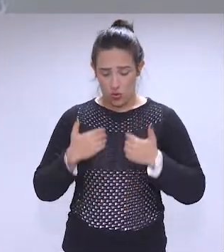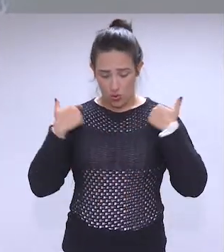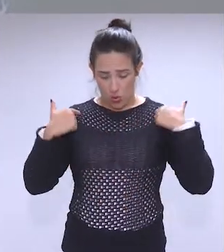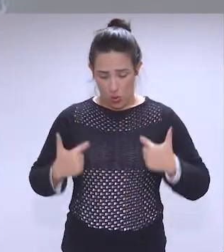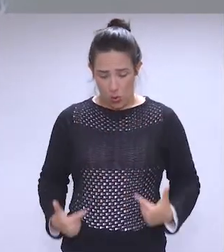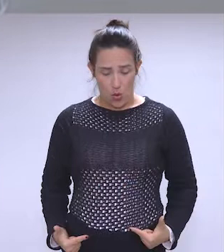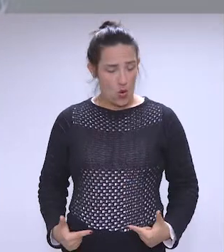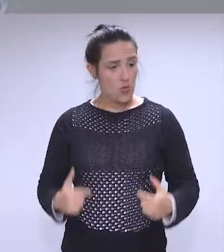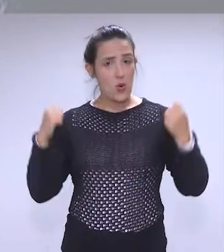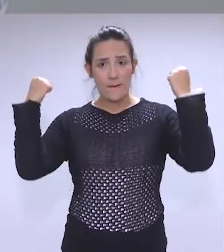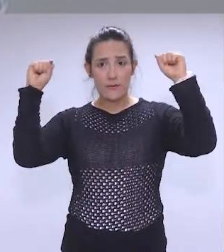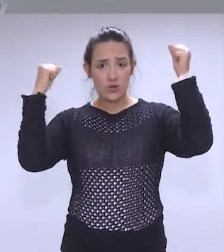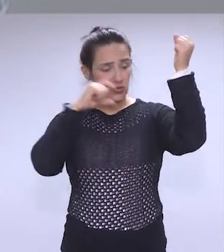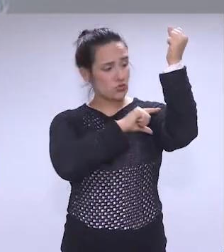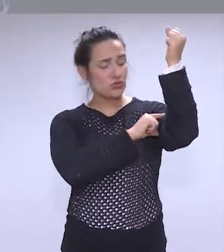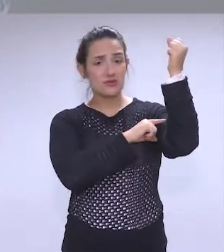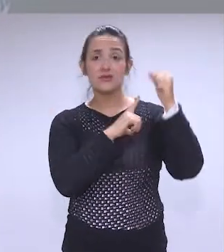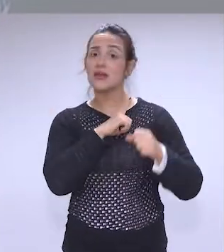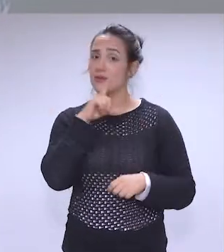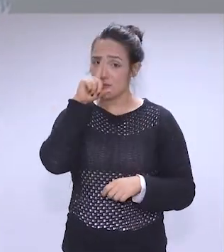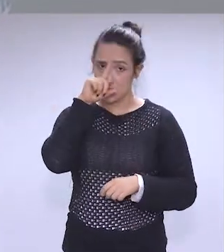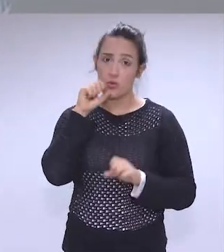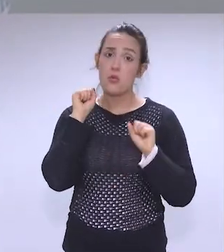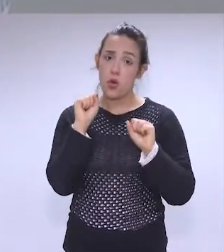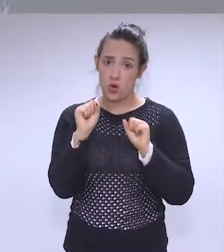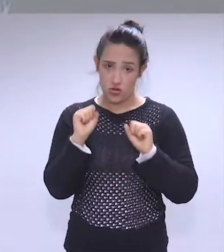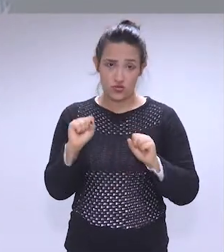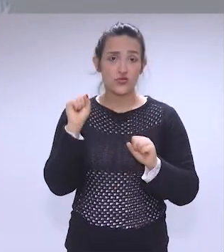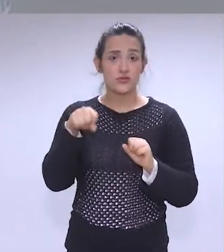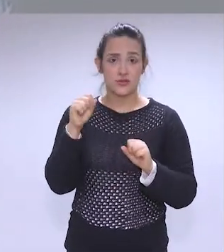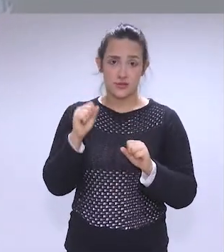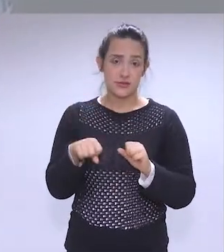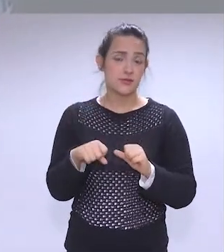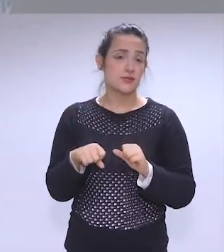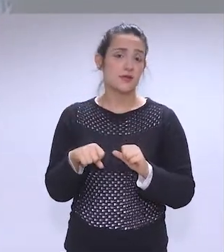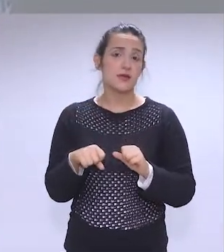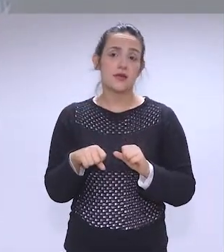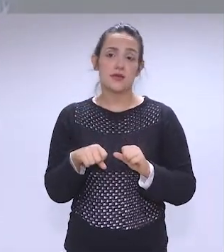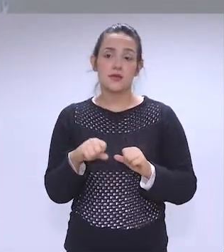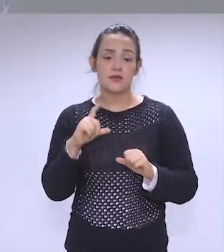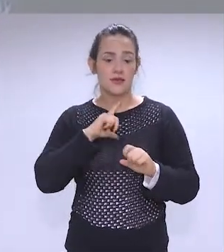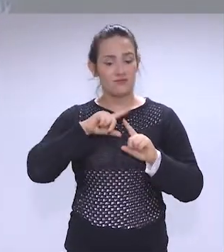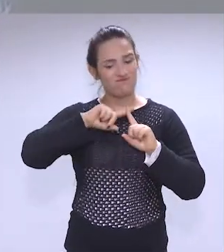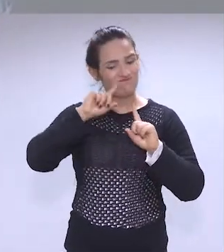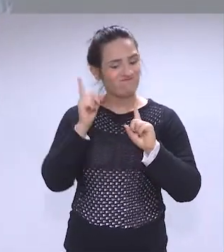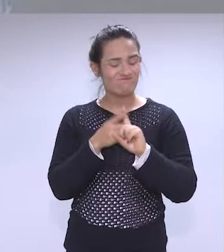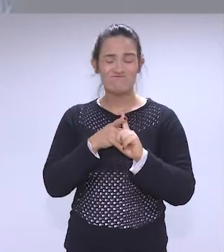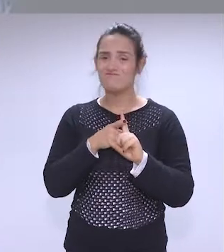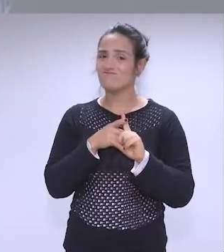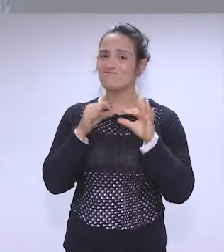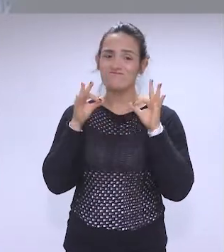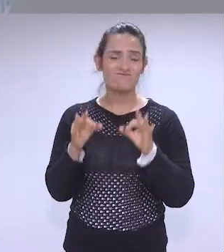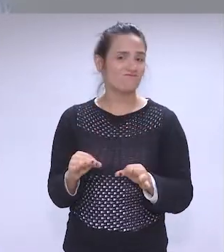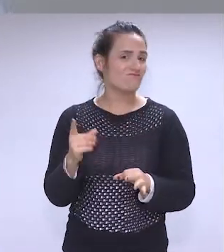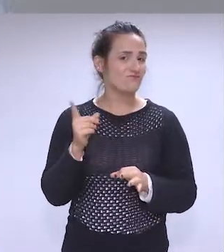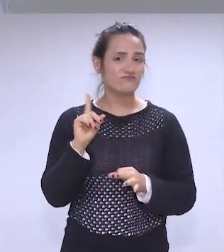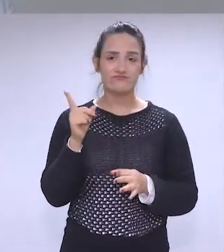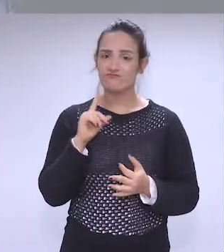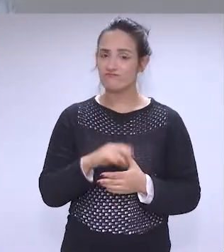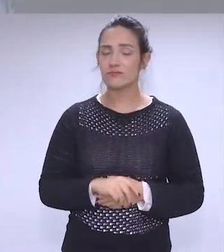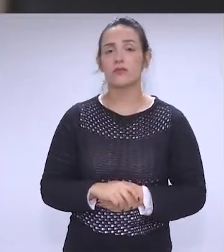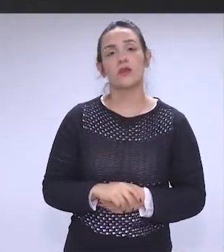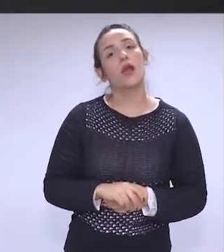inclusive muscular, né? Ela tem sim maior chance de não conseguir levar uma gestação adequadamente até